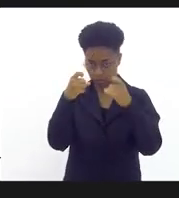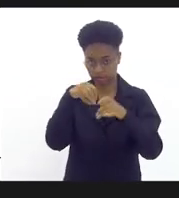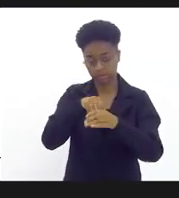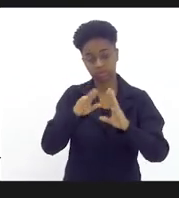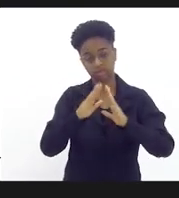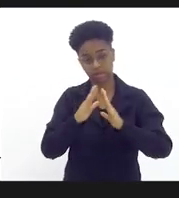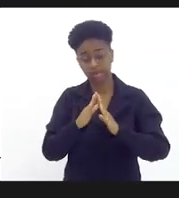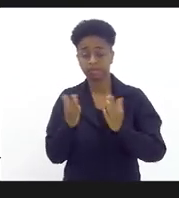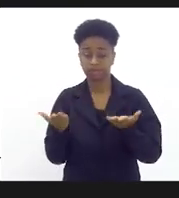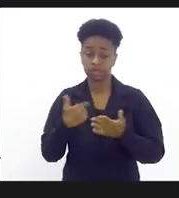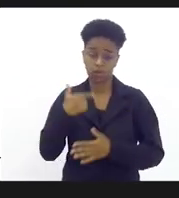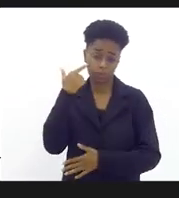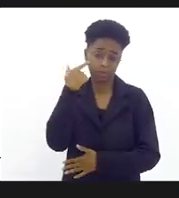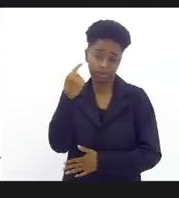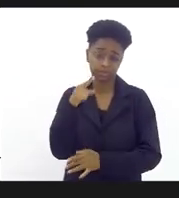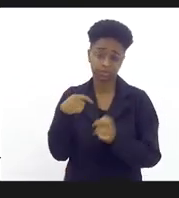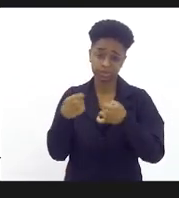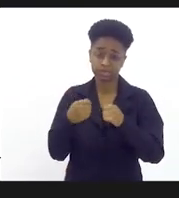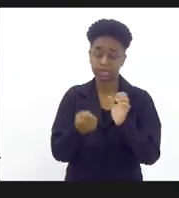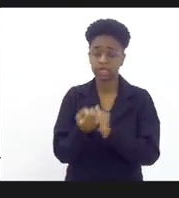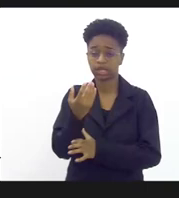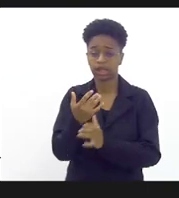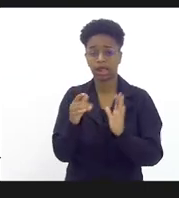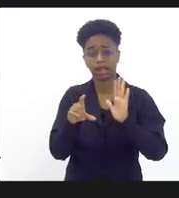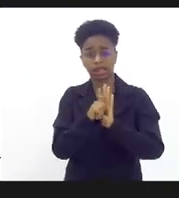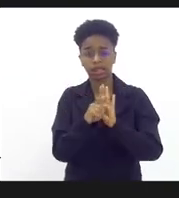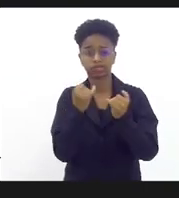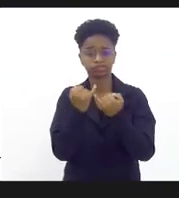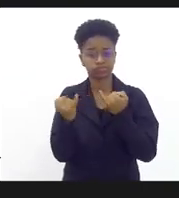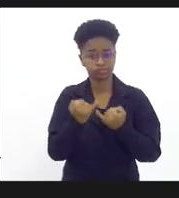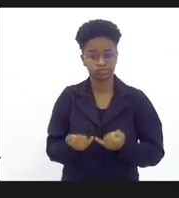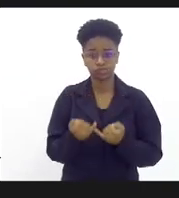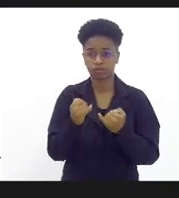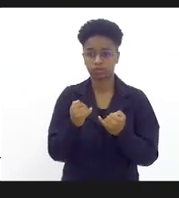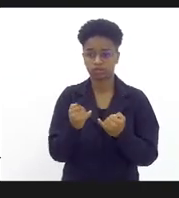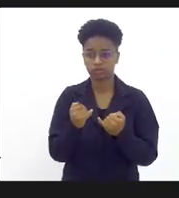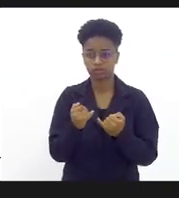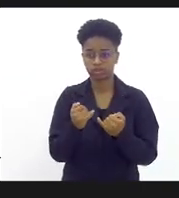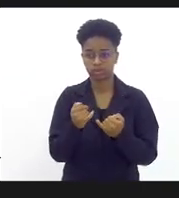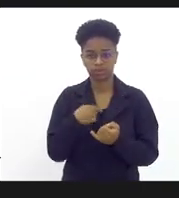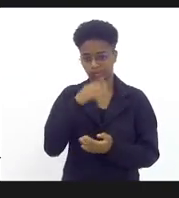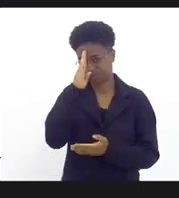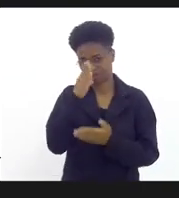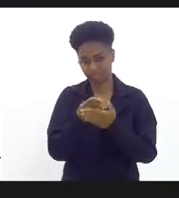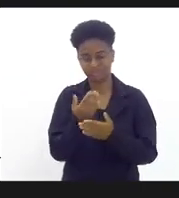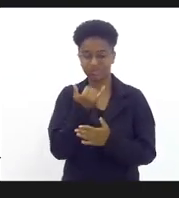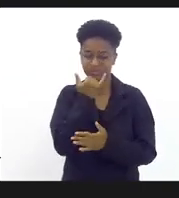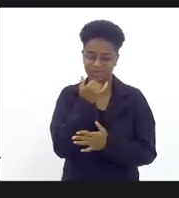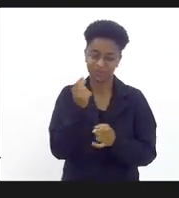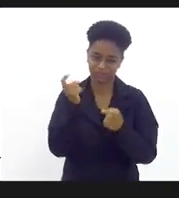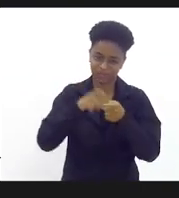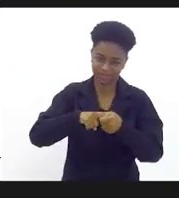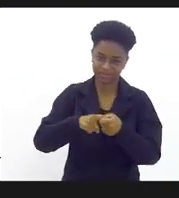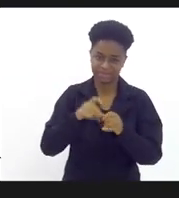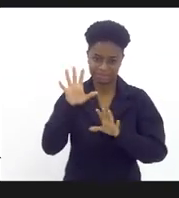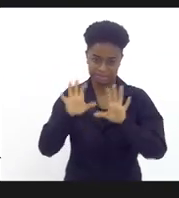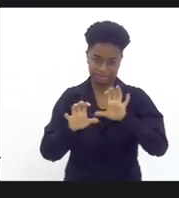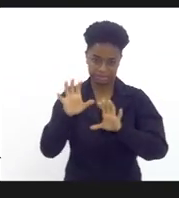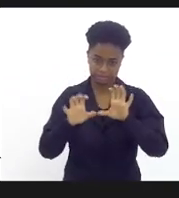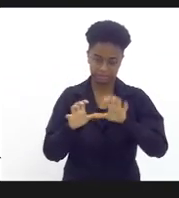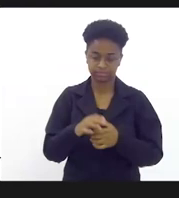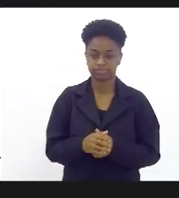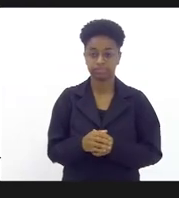que iniciativas semelhantes seriam importantes no sentido da... Eu não acredito. voltei, um pequeno